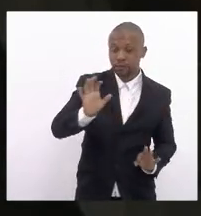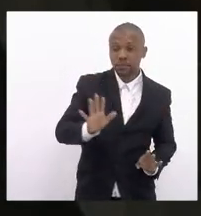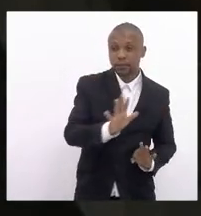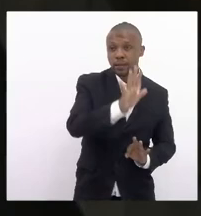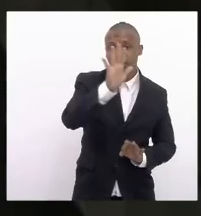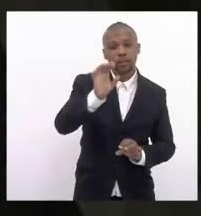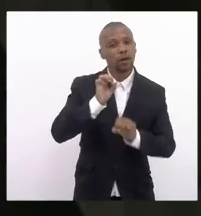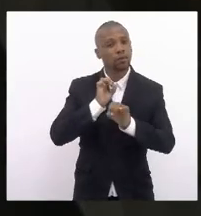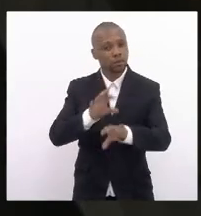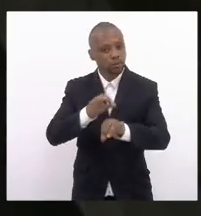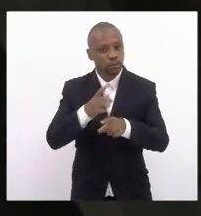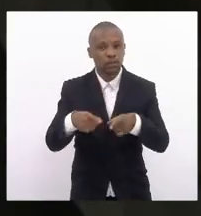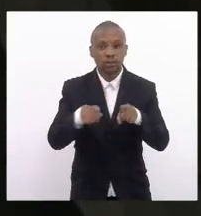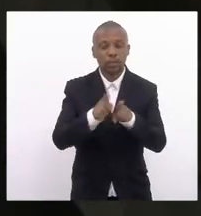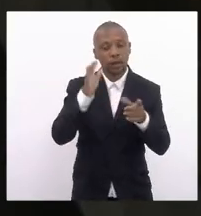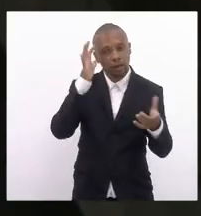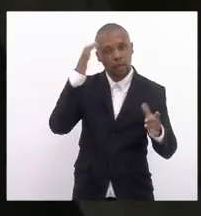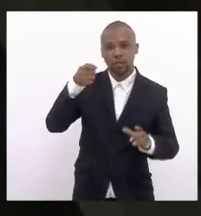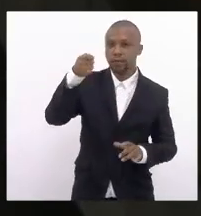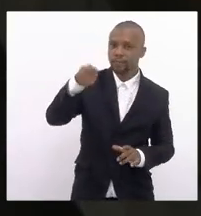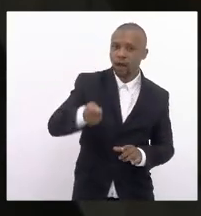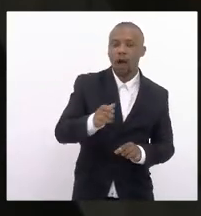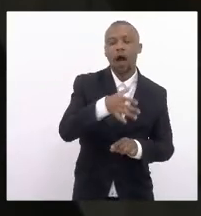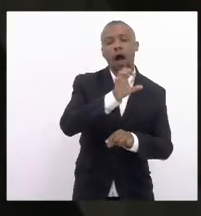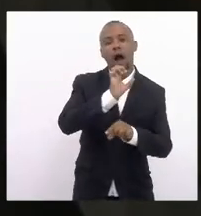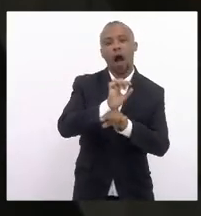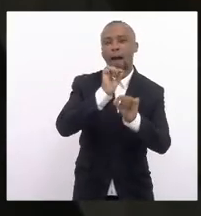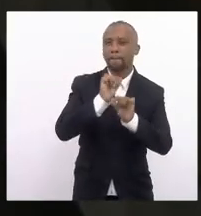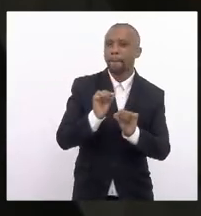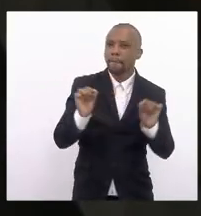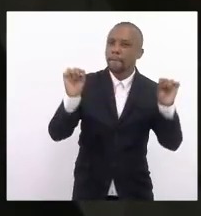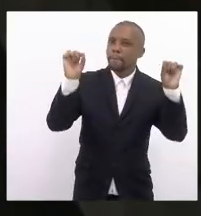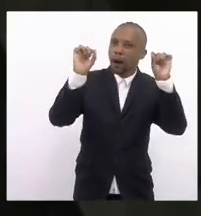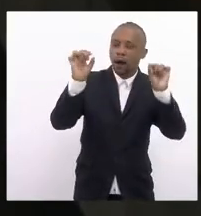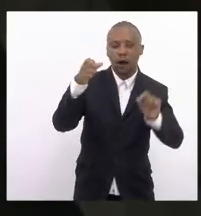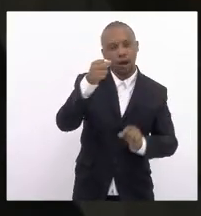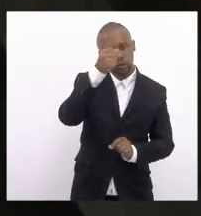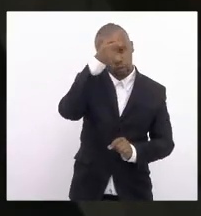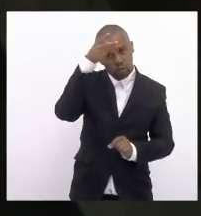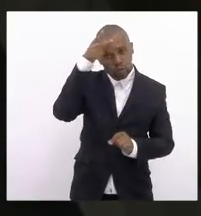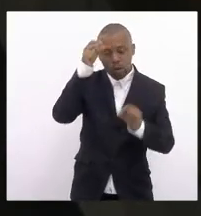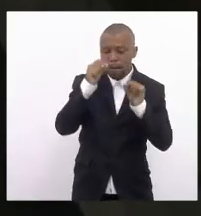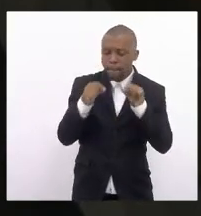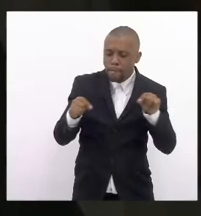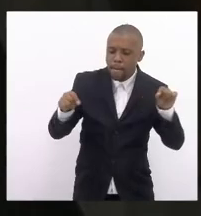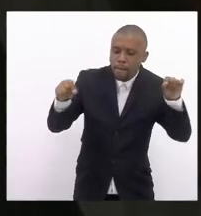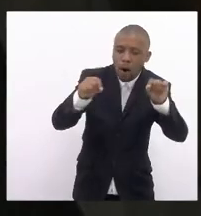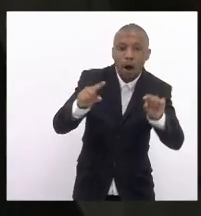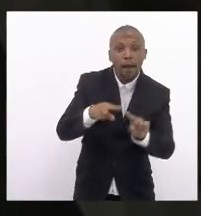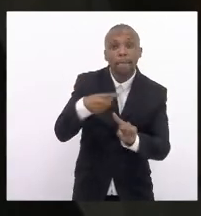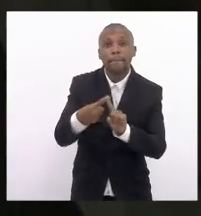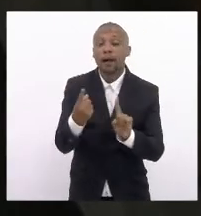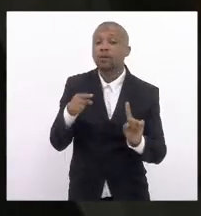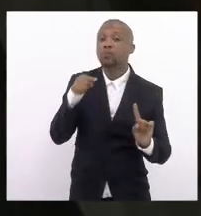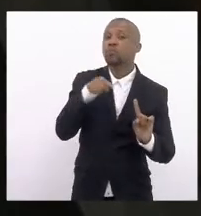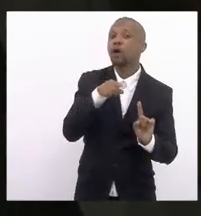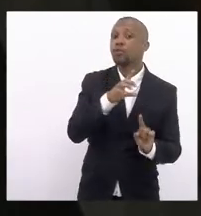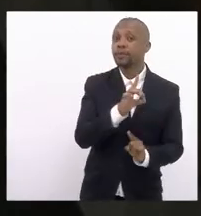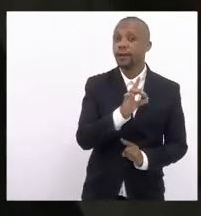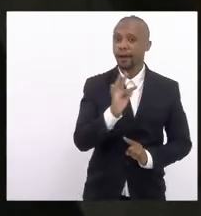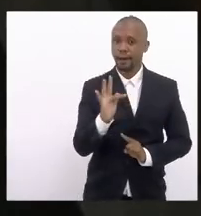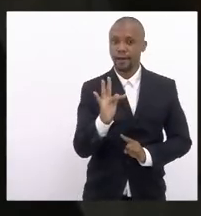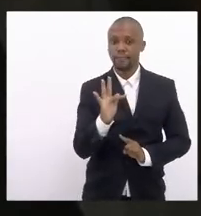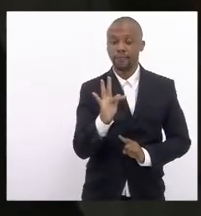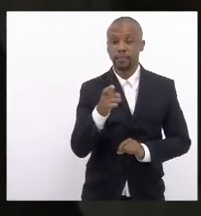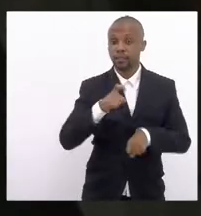determinou aos estados, aos municípios e ao Distrito Federal que no prazo de um ano